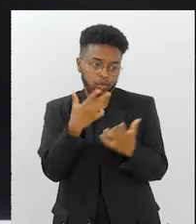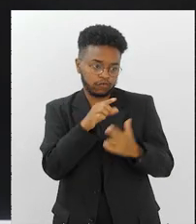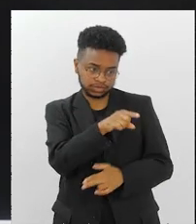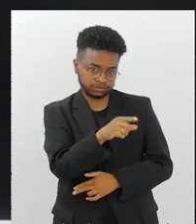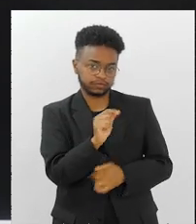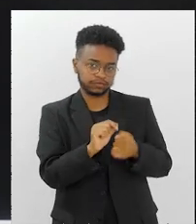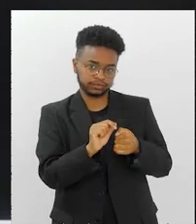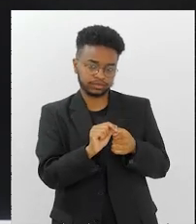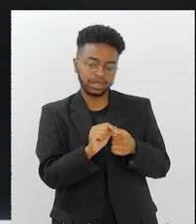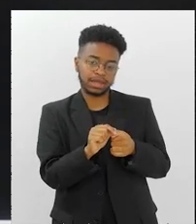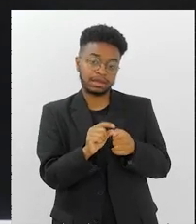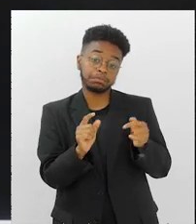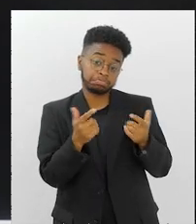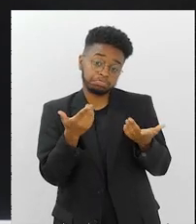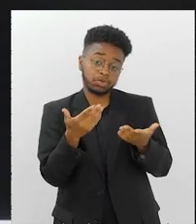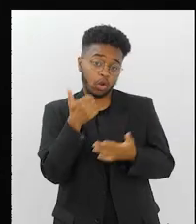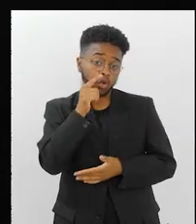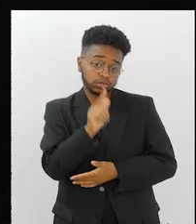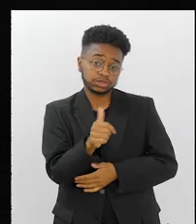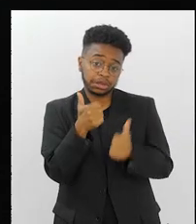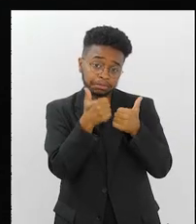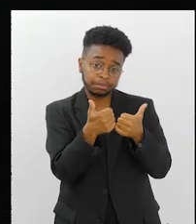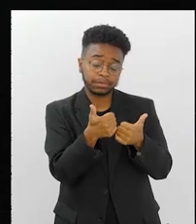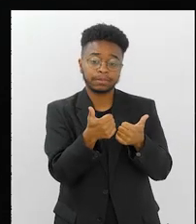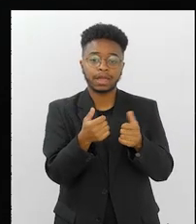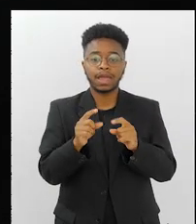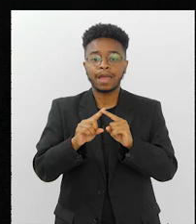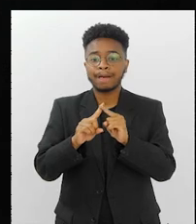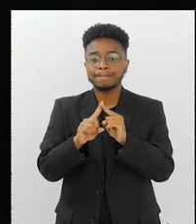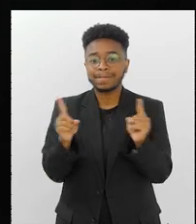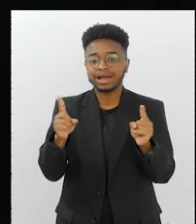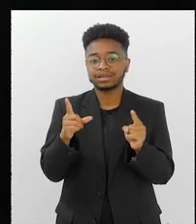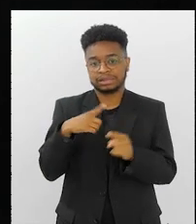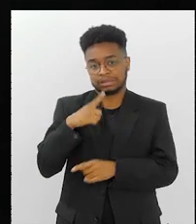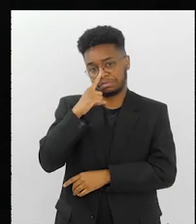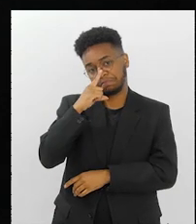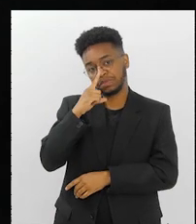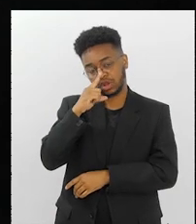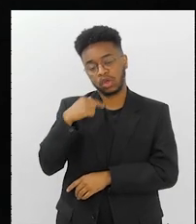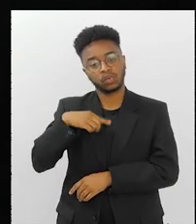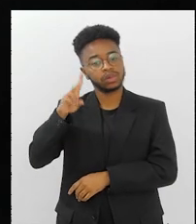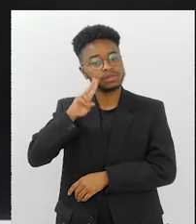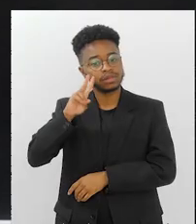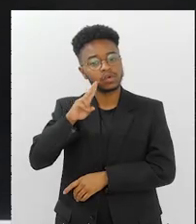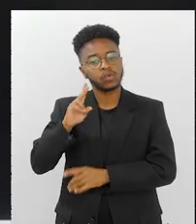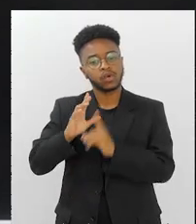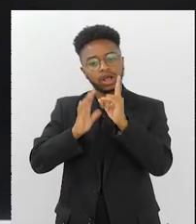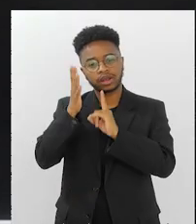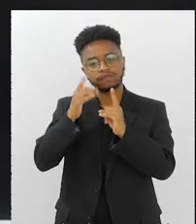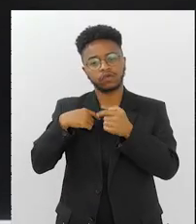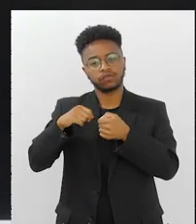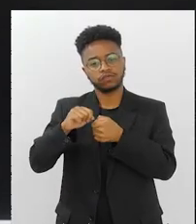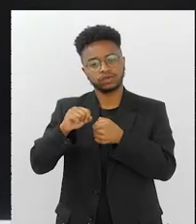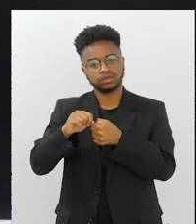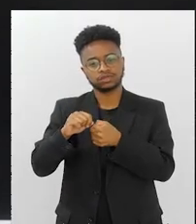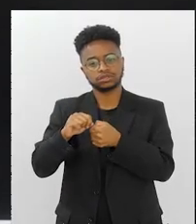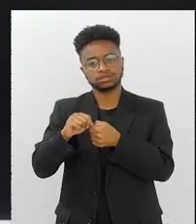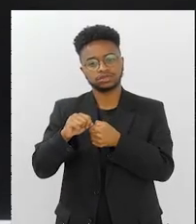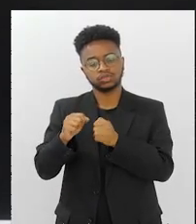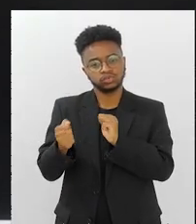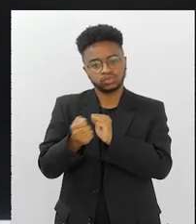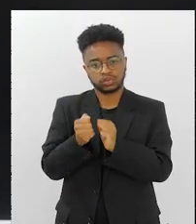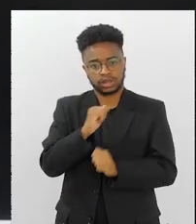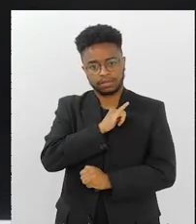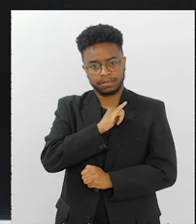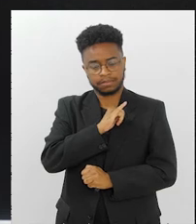caso e obtém sucesso né agora eu em falar em risco eu eu me lembrou um carnaval que eu fiz na